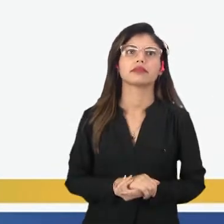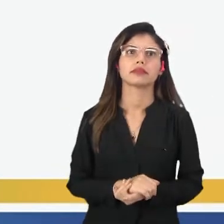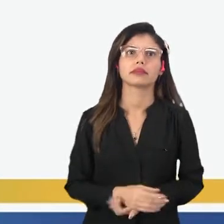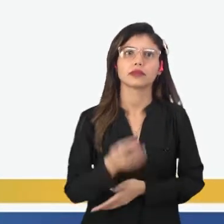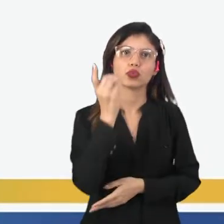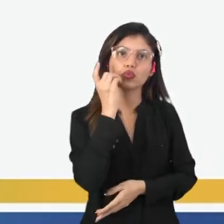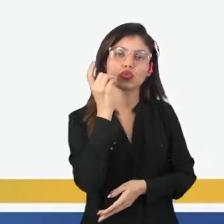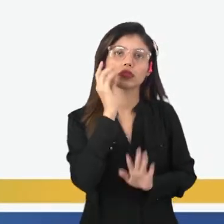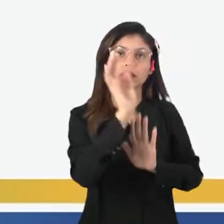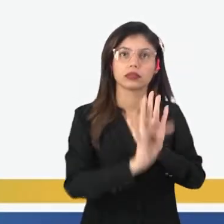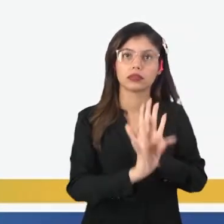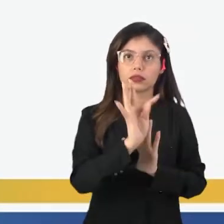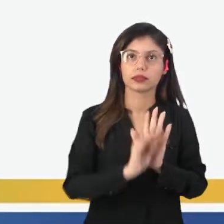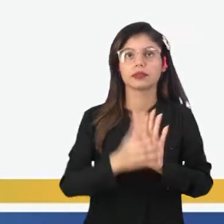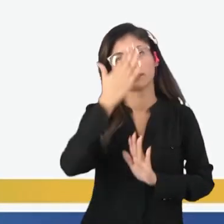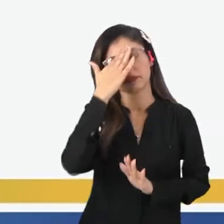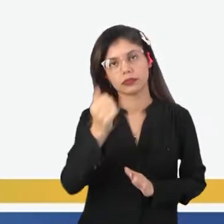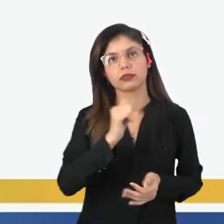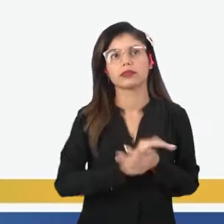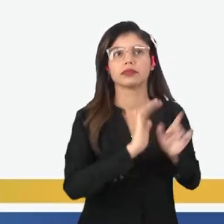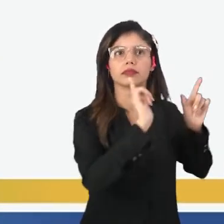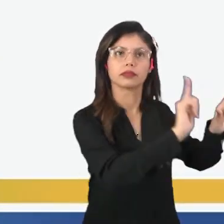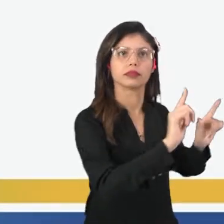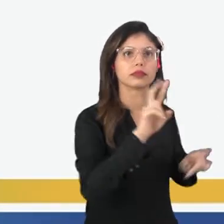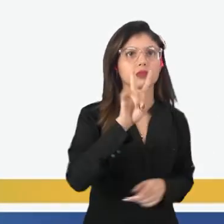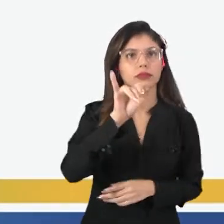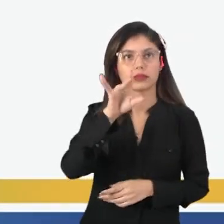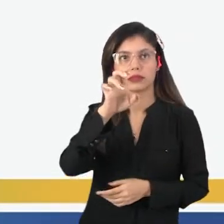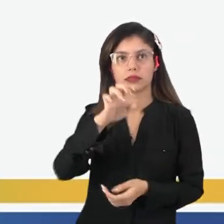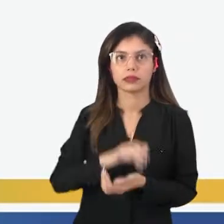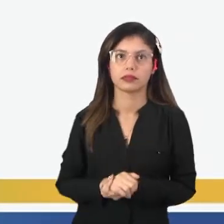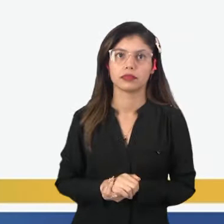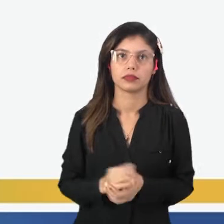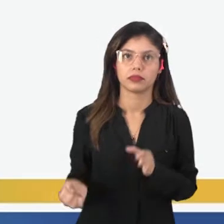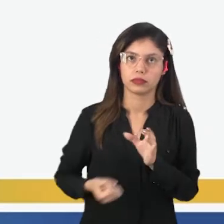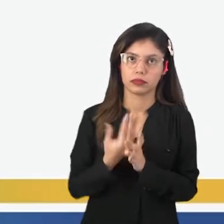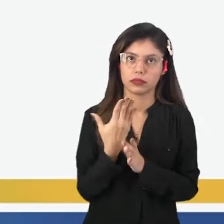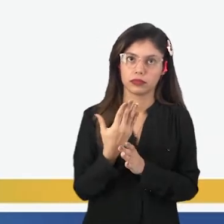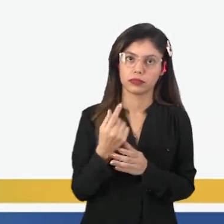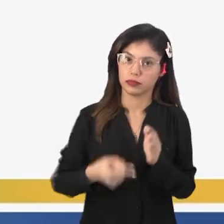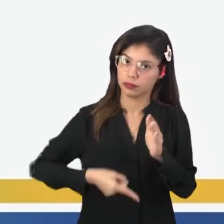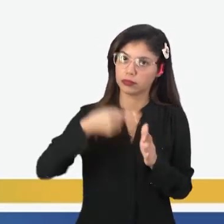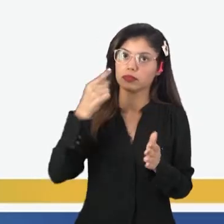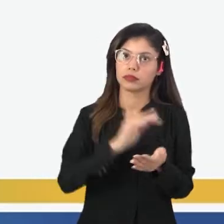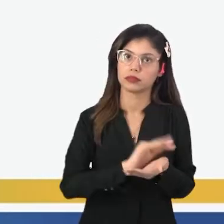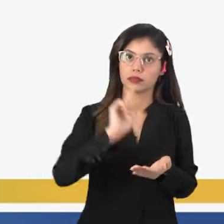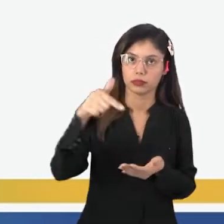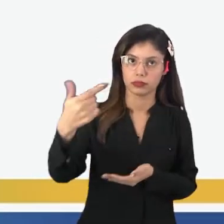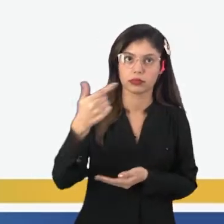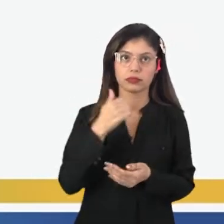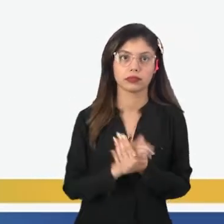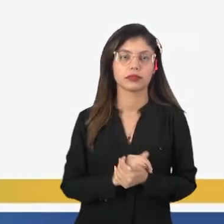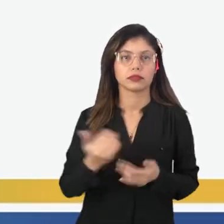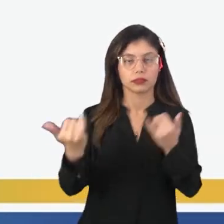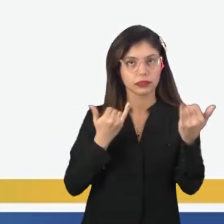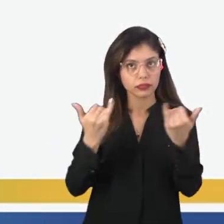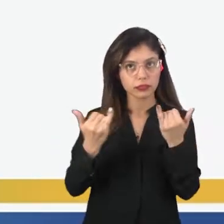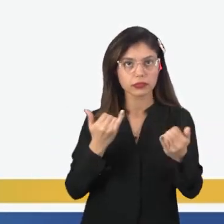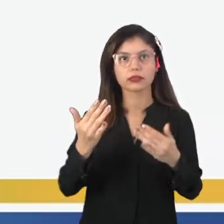data citada no texto, sabemos que o quadro de Da Vinci foi criado primeiro, logo,